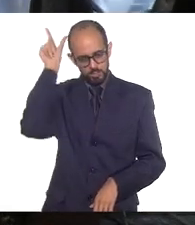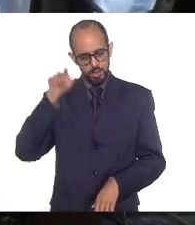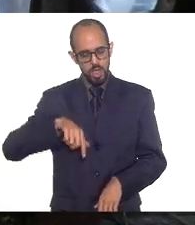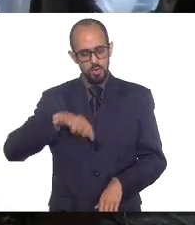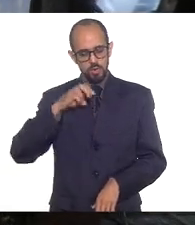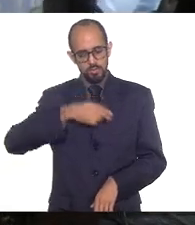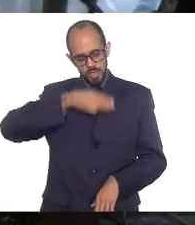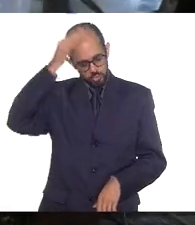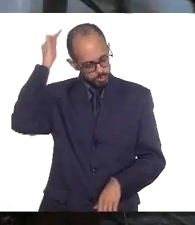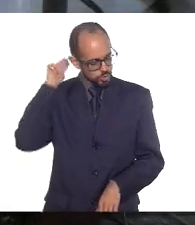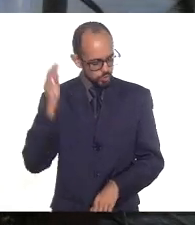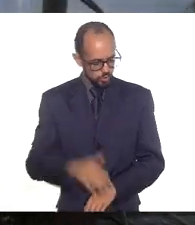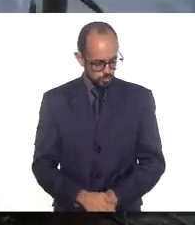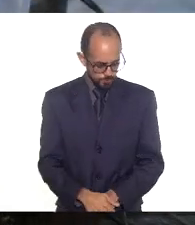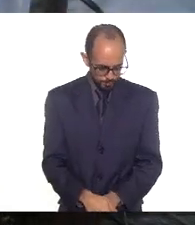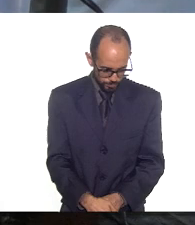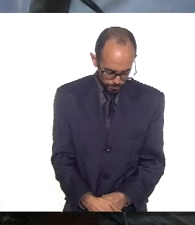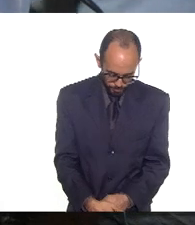Márcio